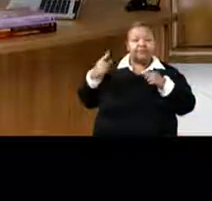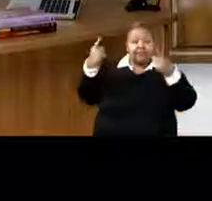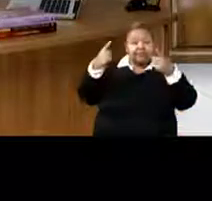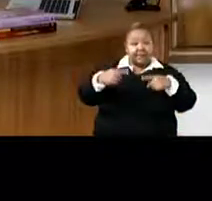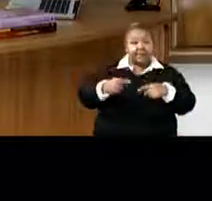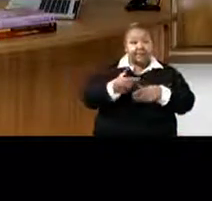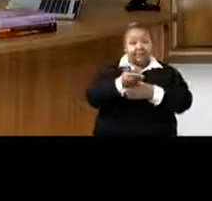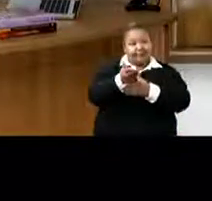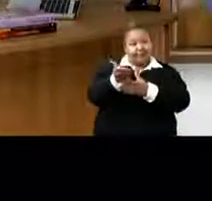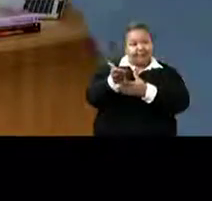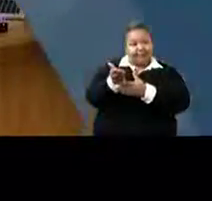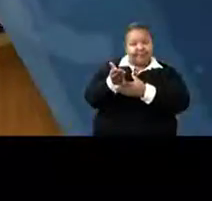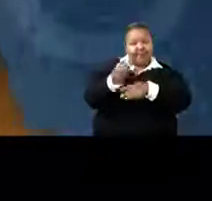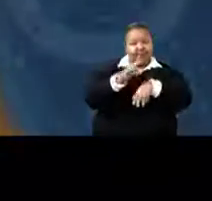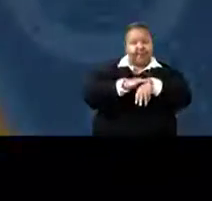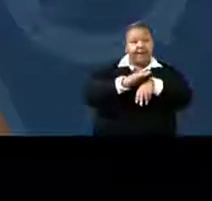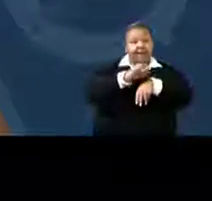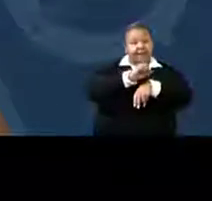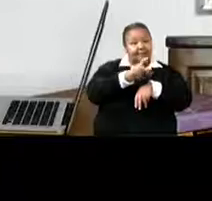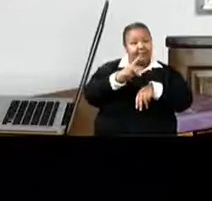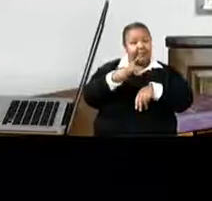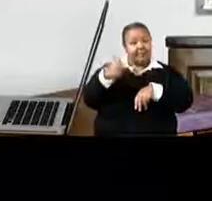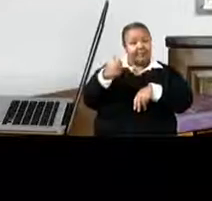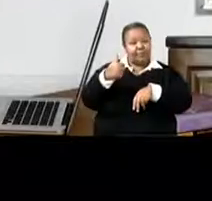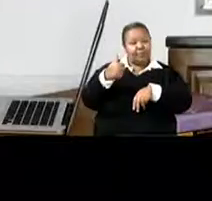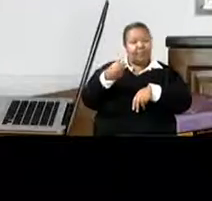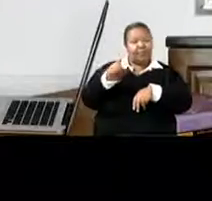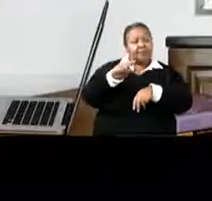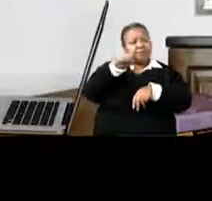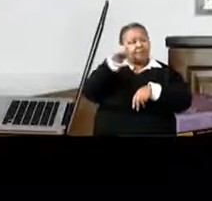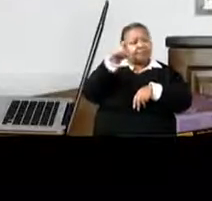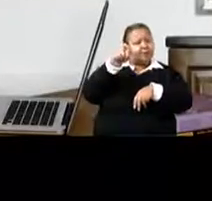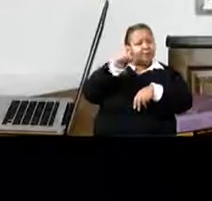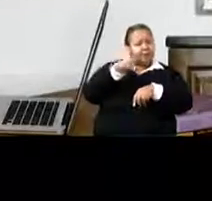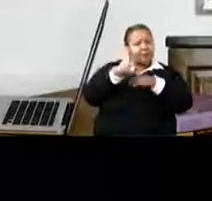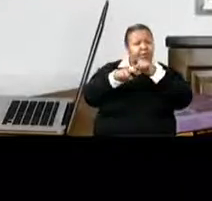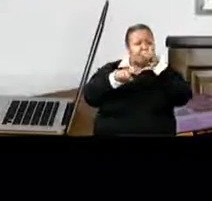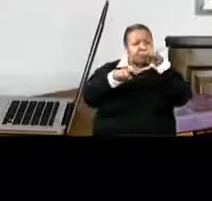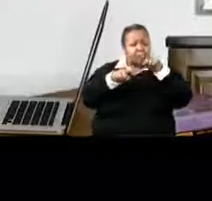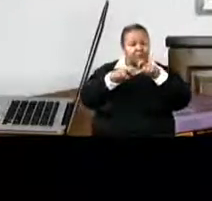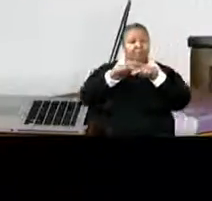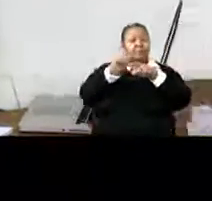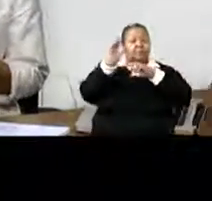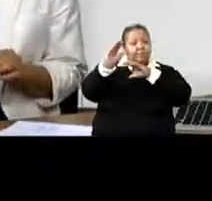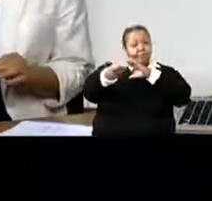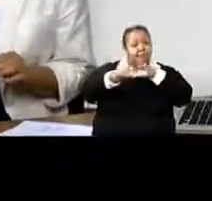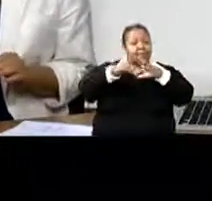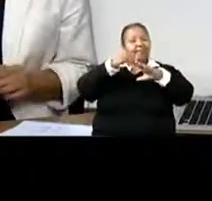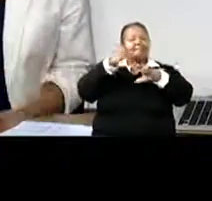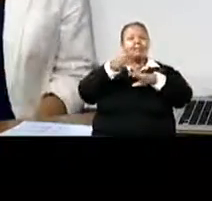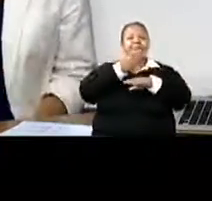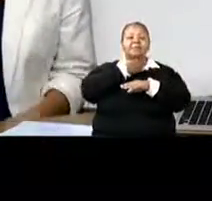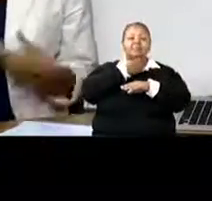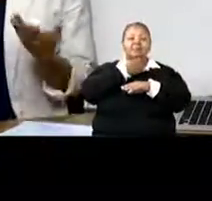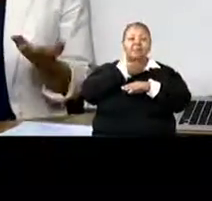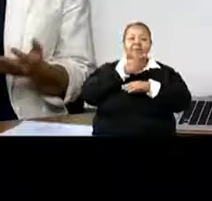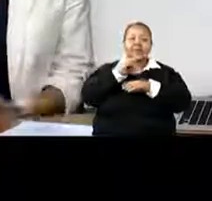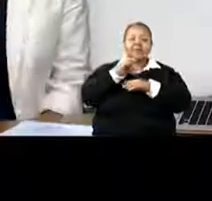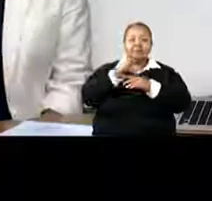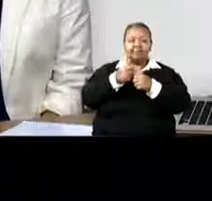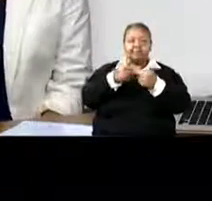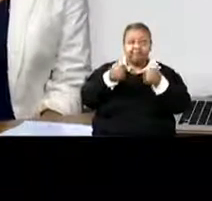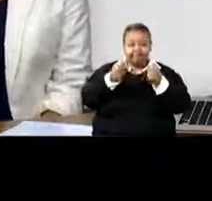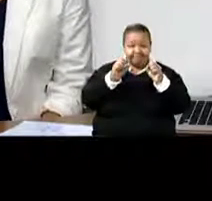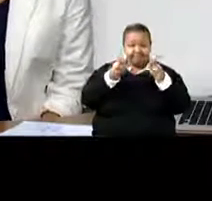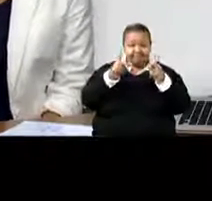desafio está com você é hora de sp um caso surja um ponto de interrogação você pode sempre acessar o fórum enviar